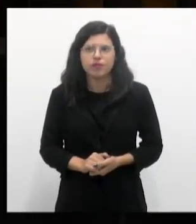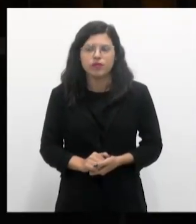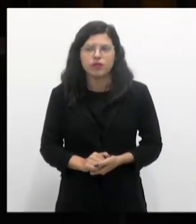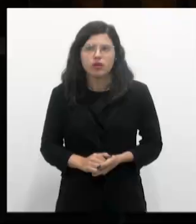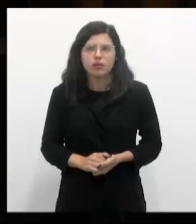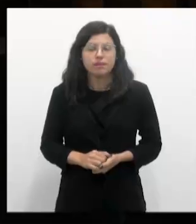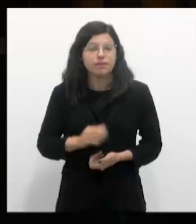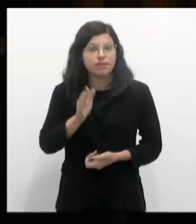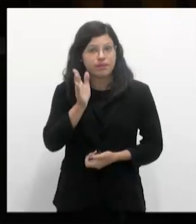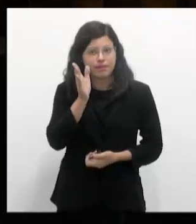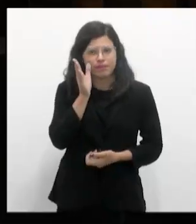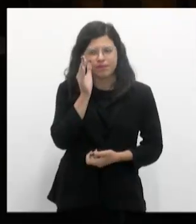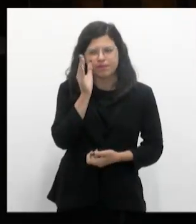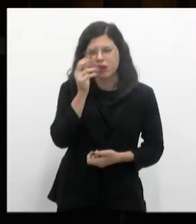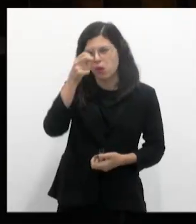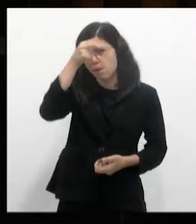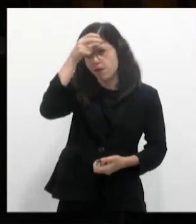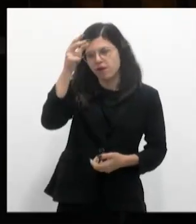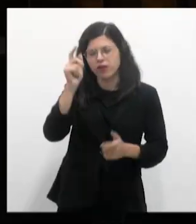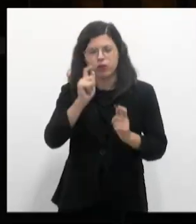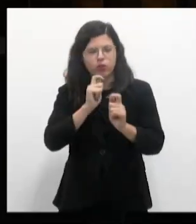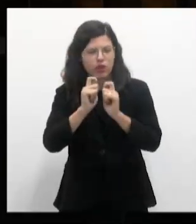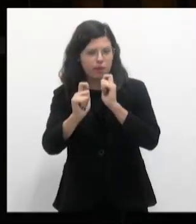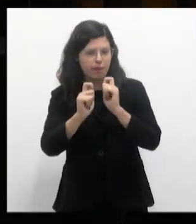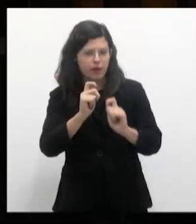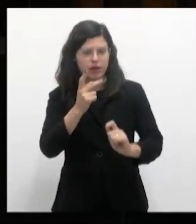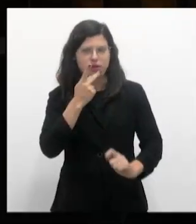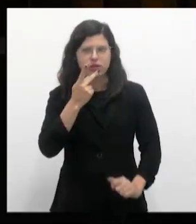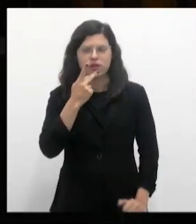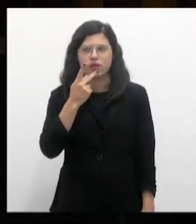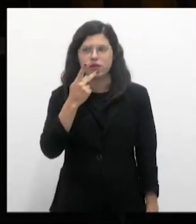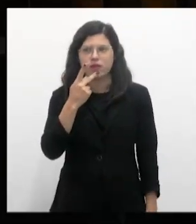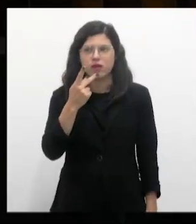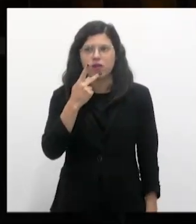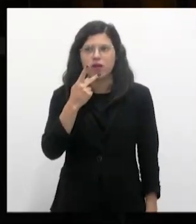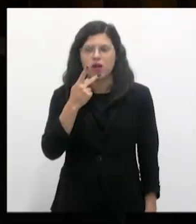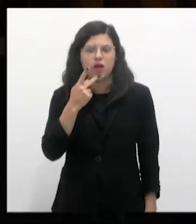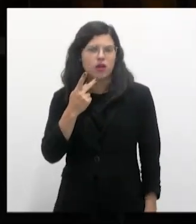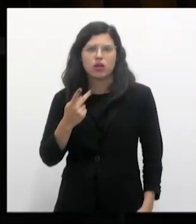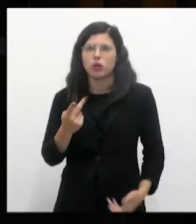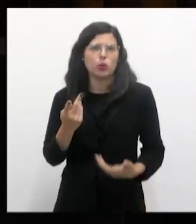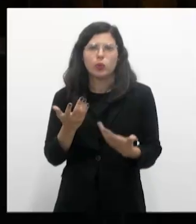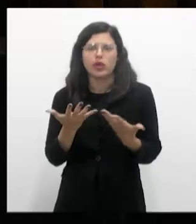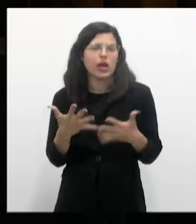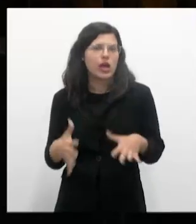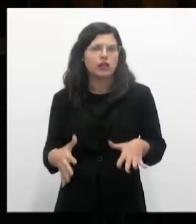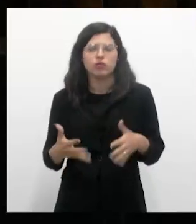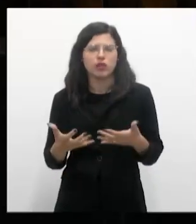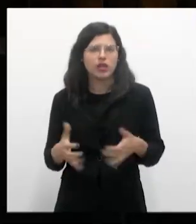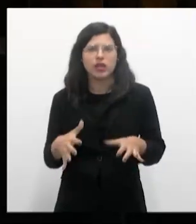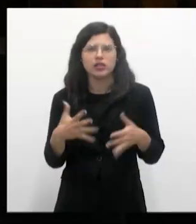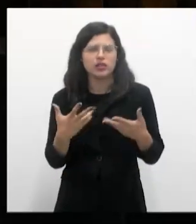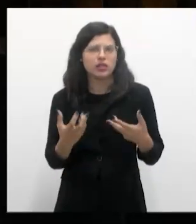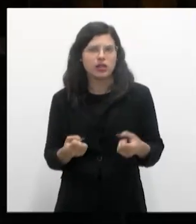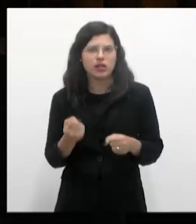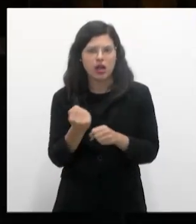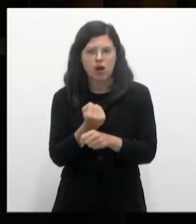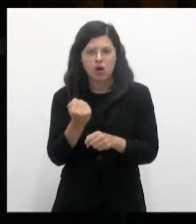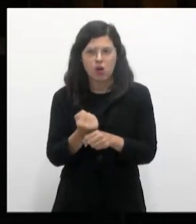o prefeito foi à imprensa falar que não iria aceitar